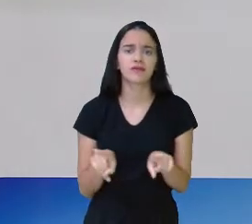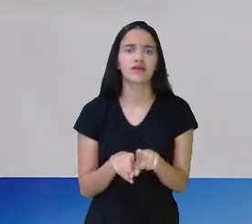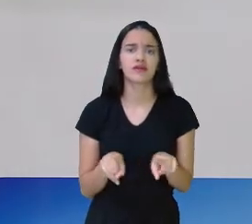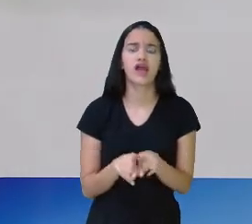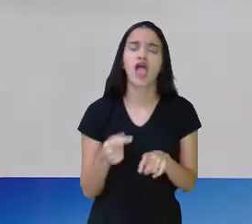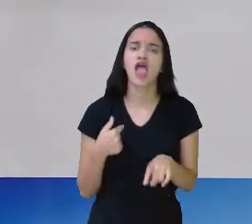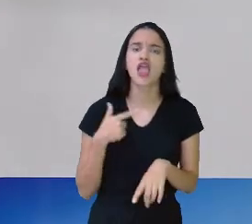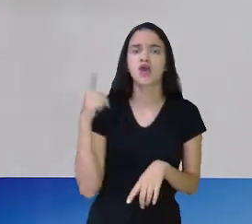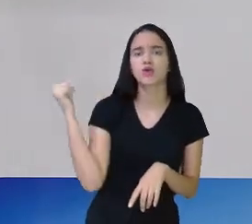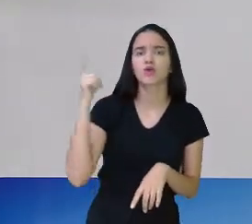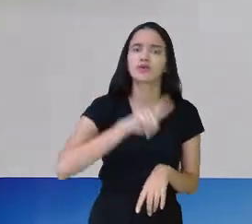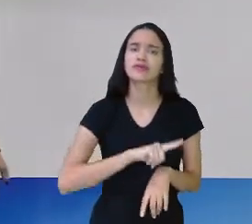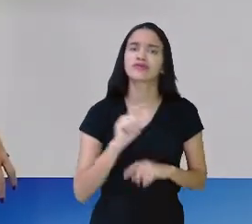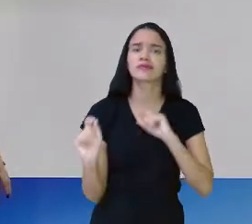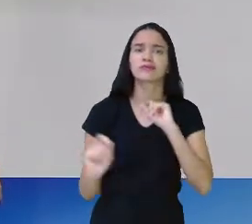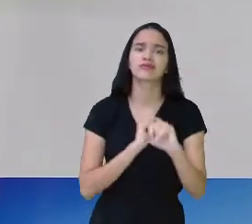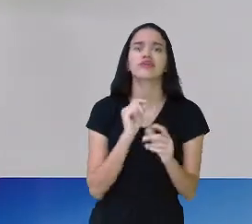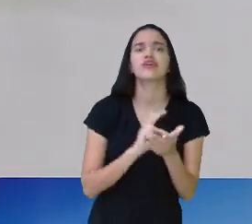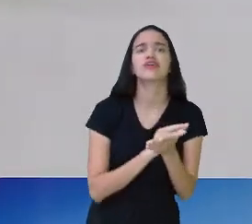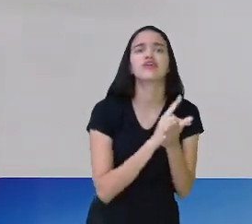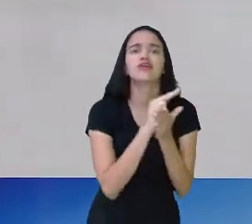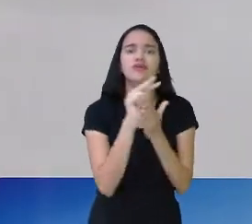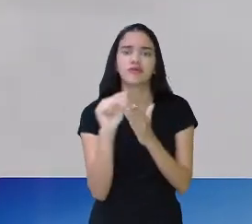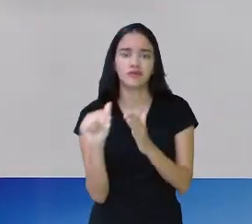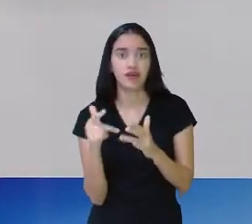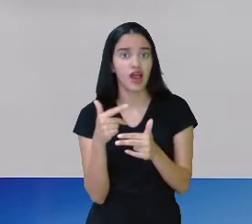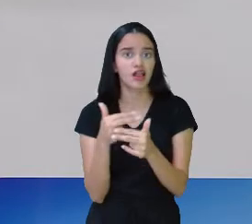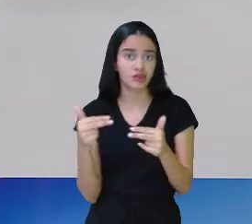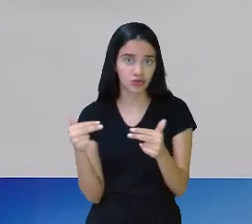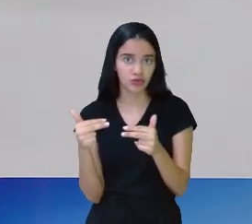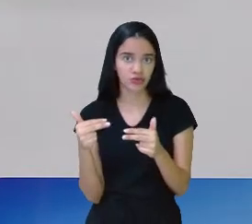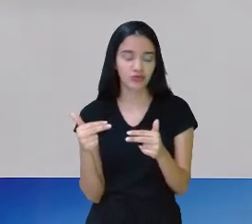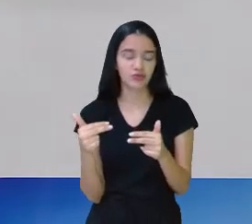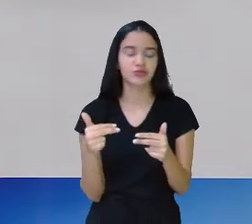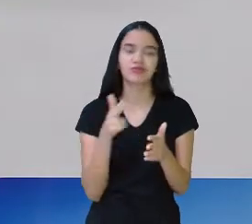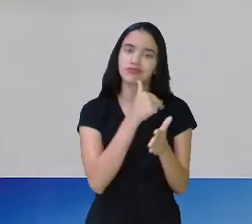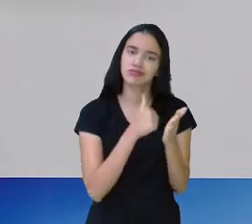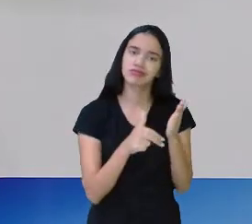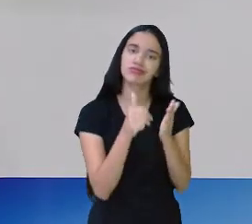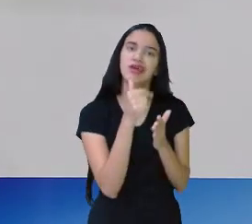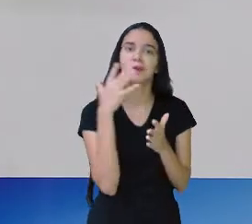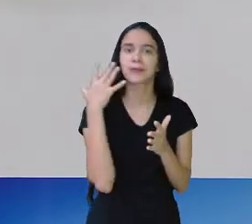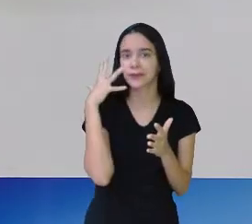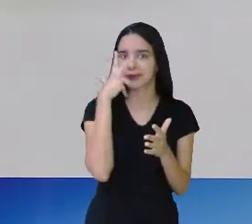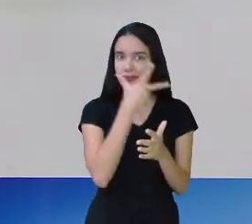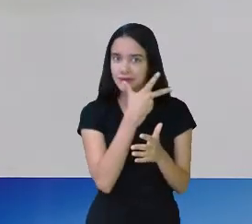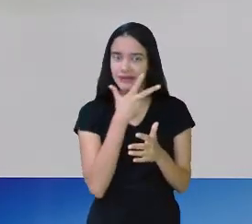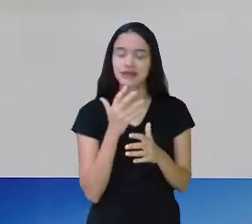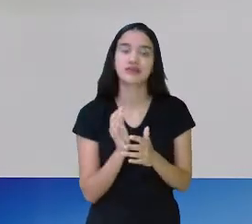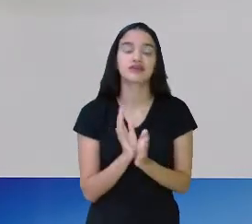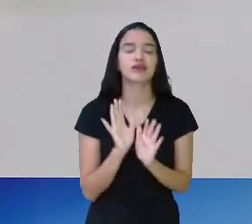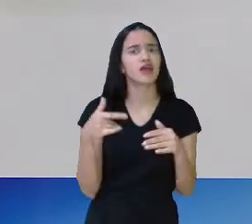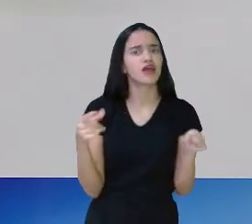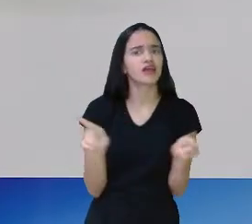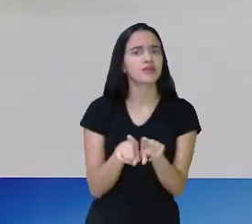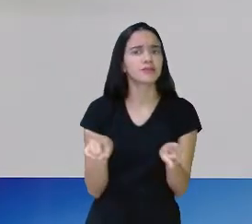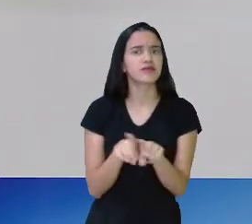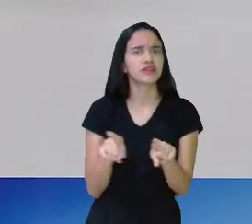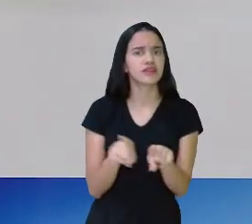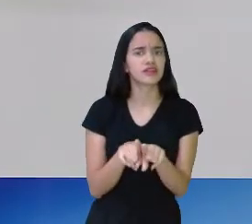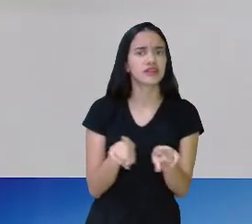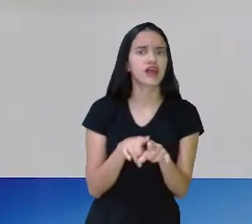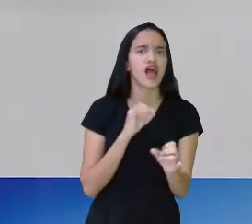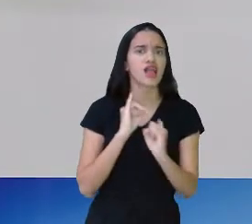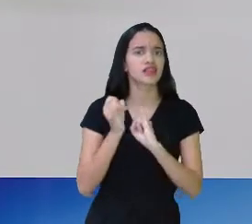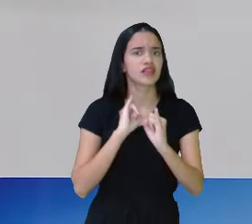eu consigo fazer várias coisas, vários desenhos, é bem bonito. Inclusive na internet tem